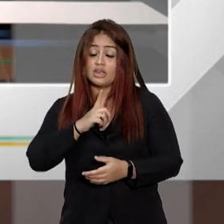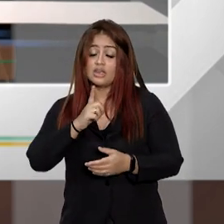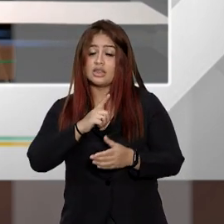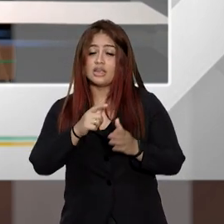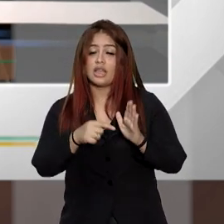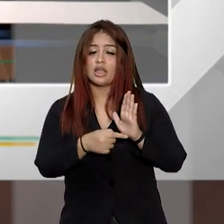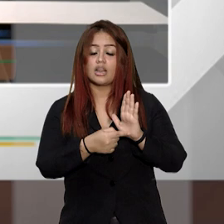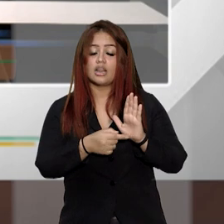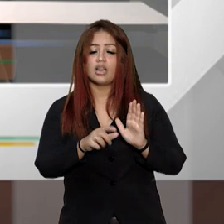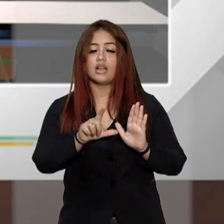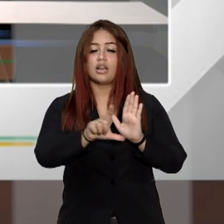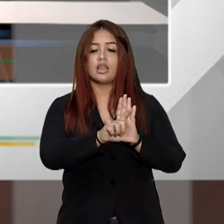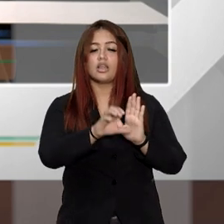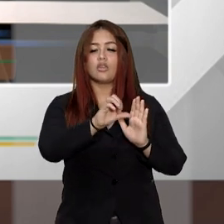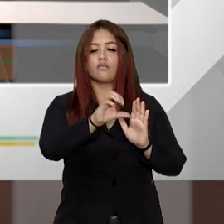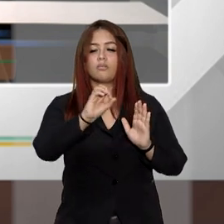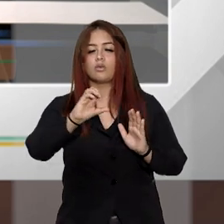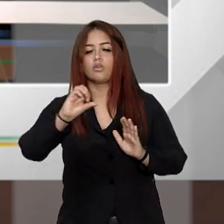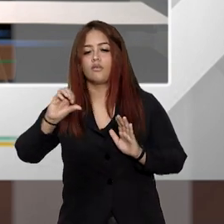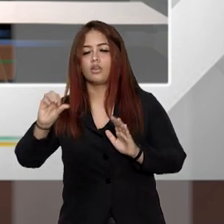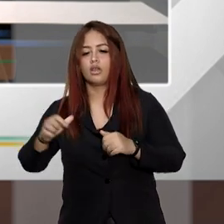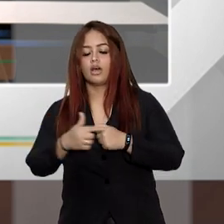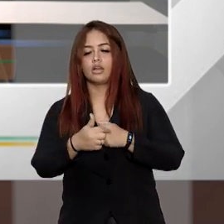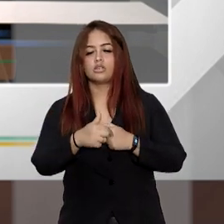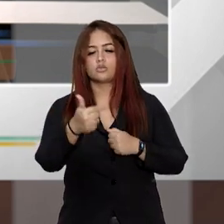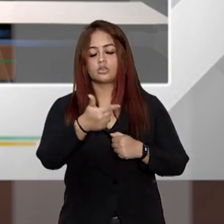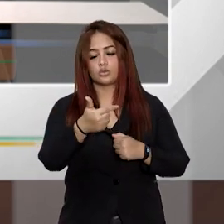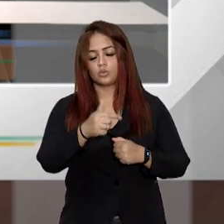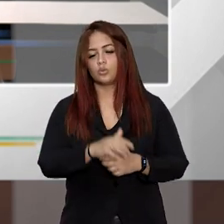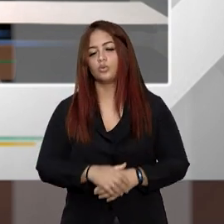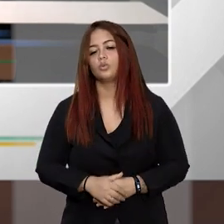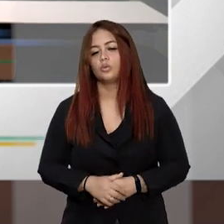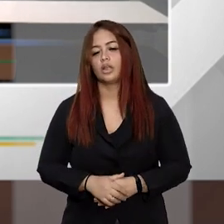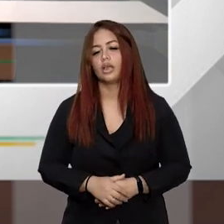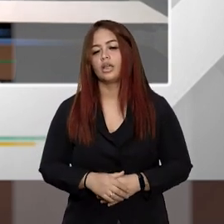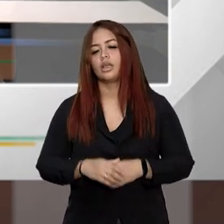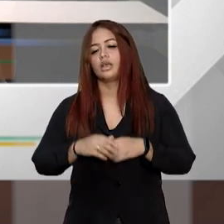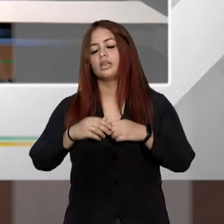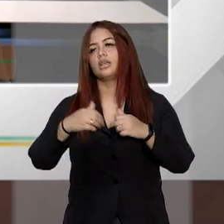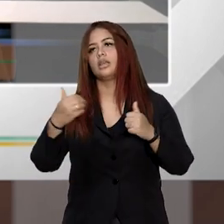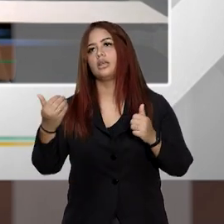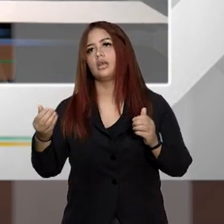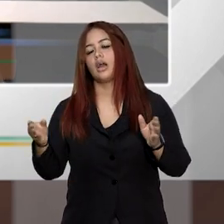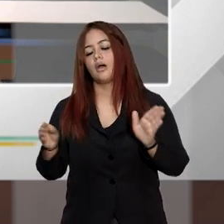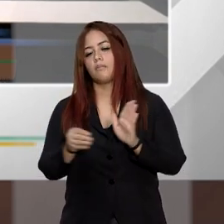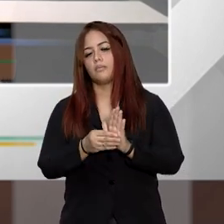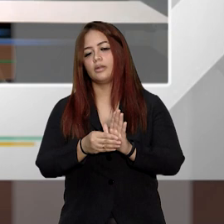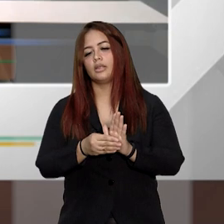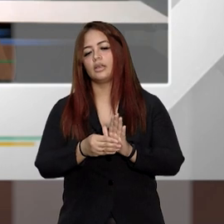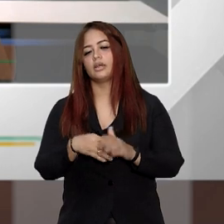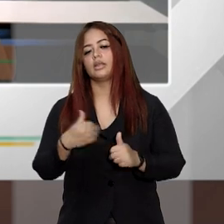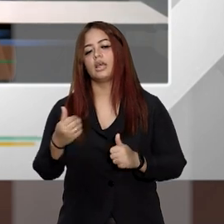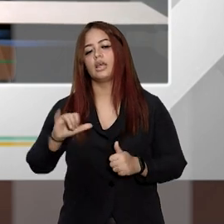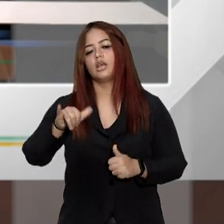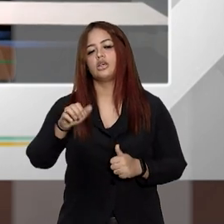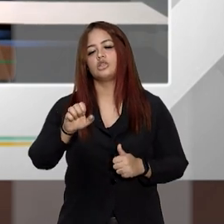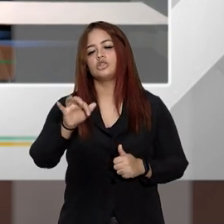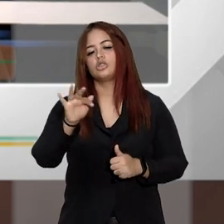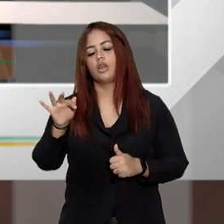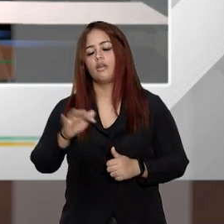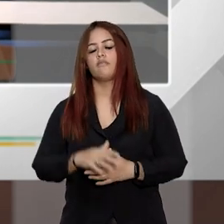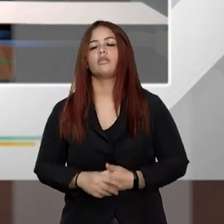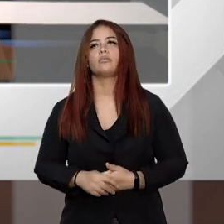um dispositivo da Lei 9.099, que é o artigo 51, que se aplica subsidiariamente ao procedimento dos Juizados